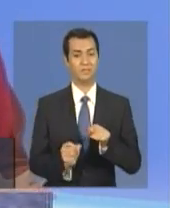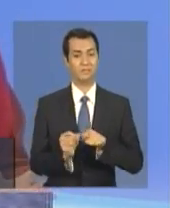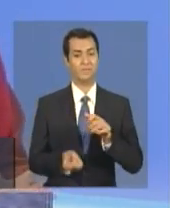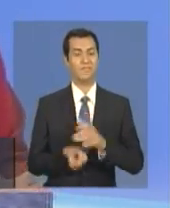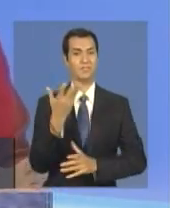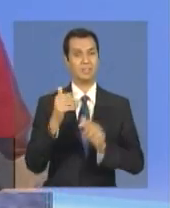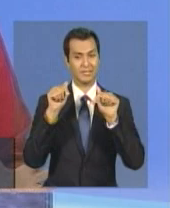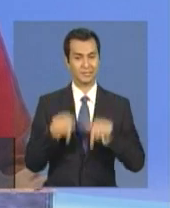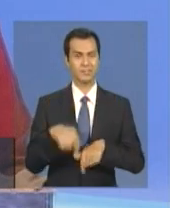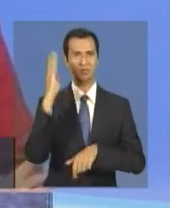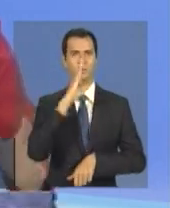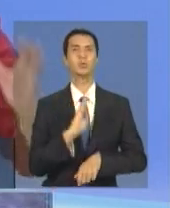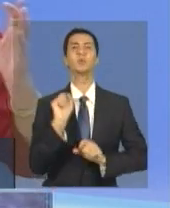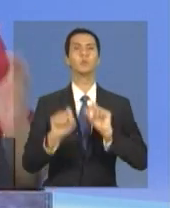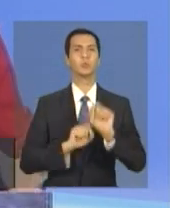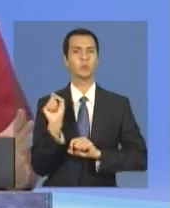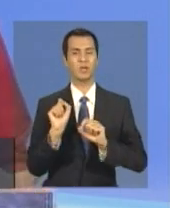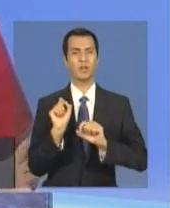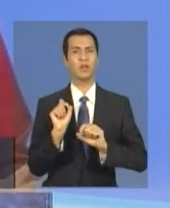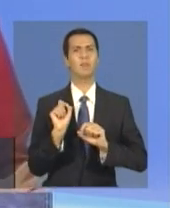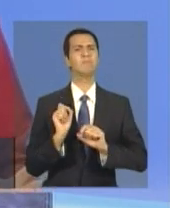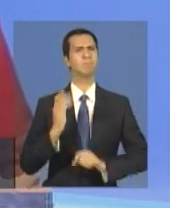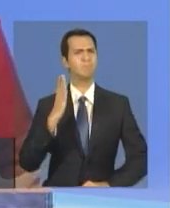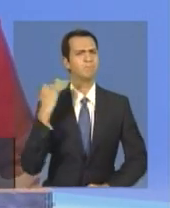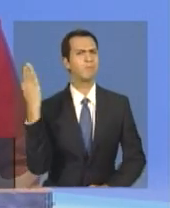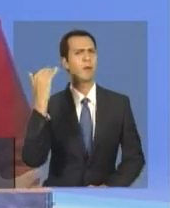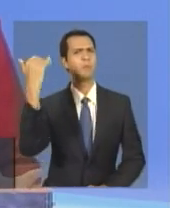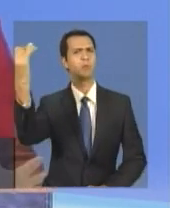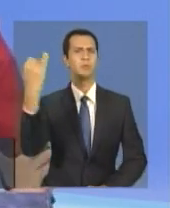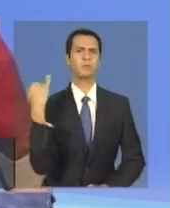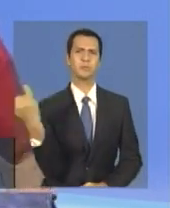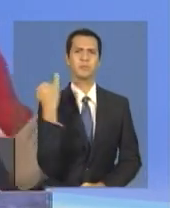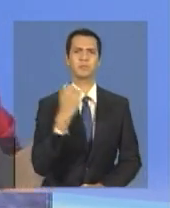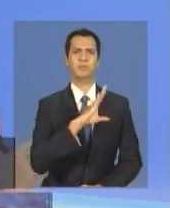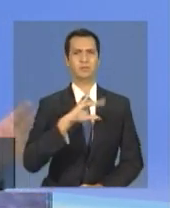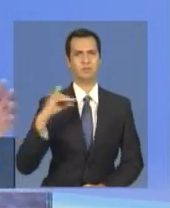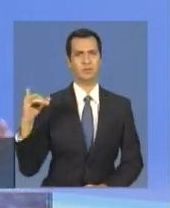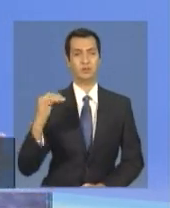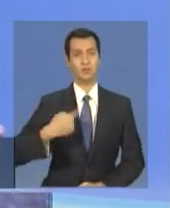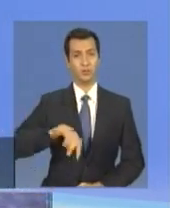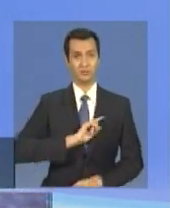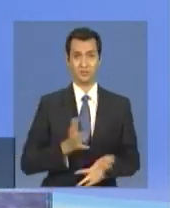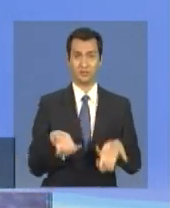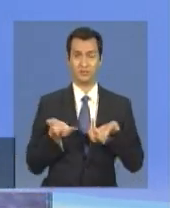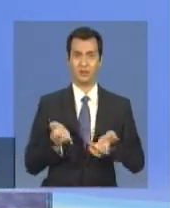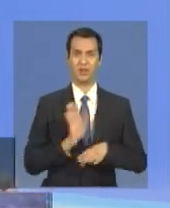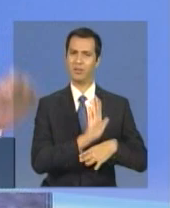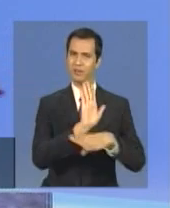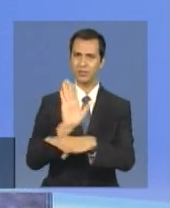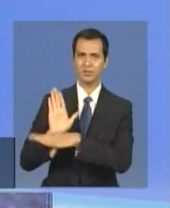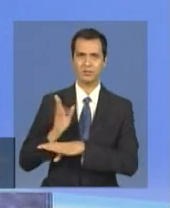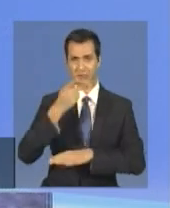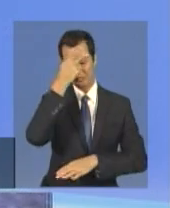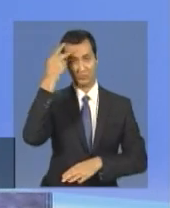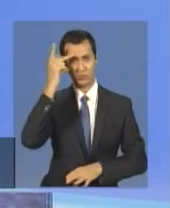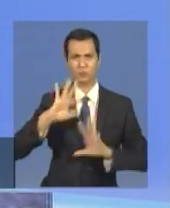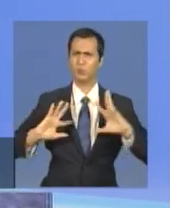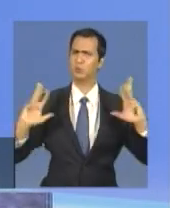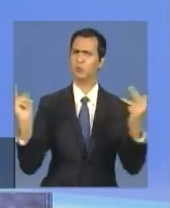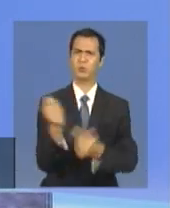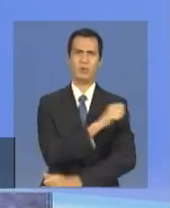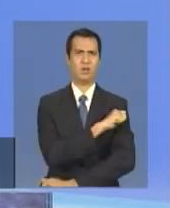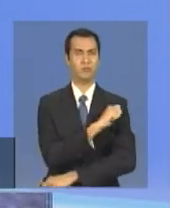ciência seja algo extremamente valorizado. E queremos dar acesso para todos